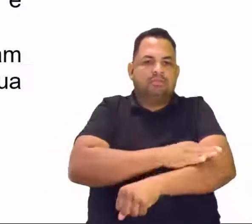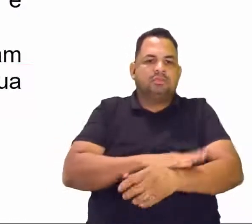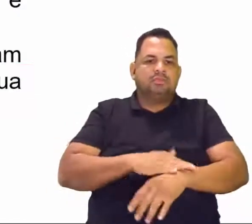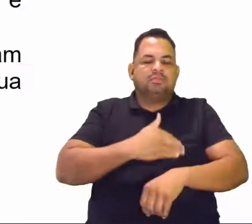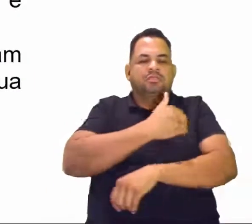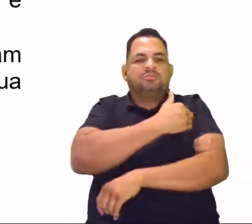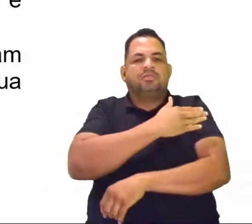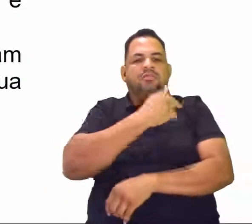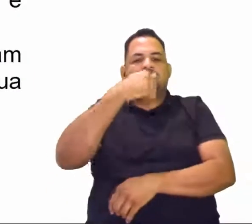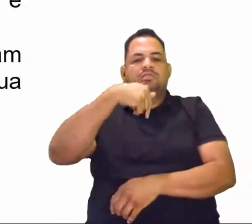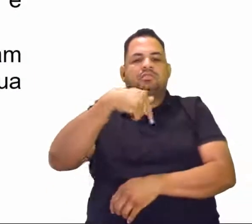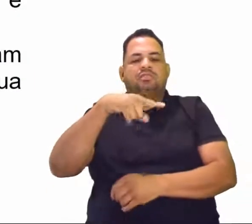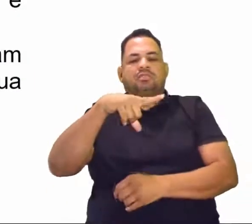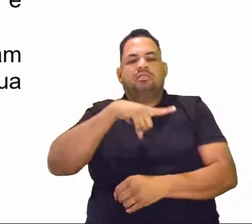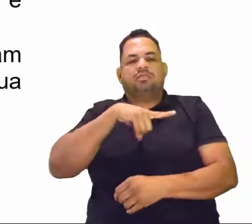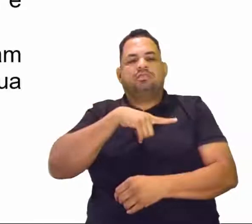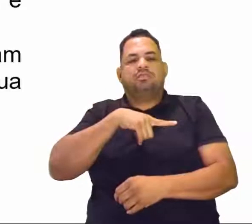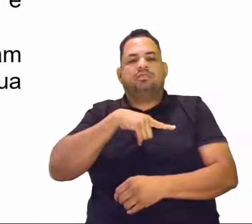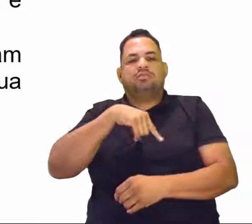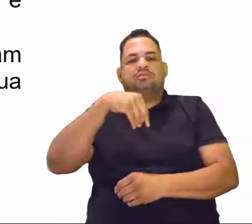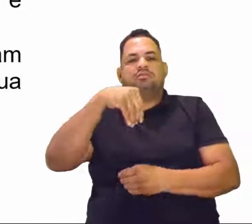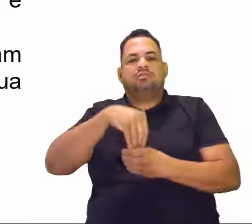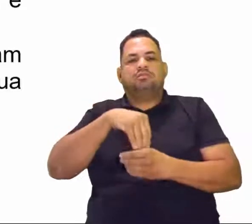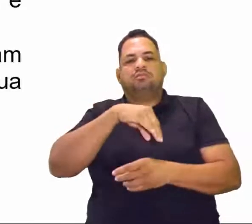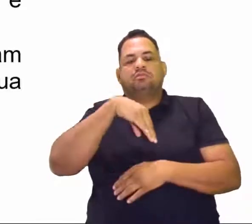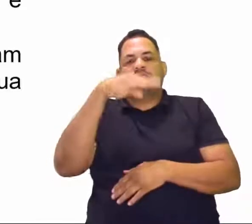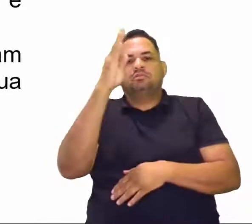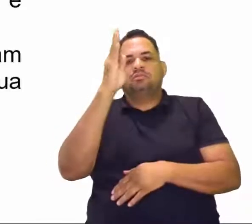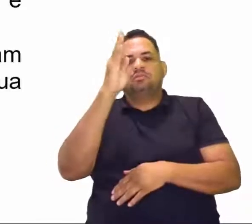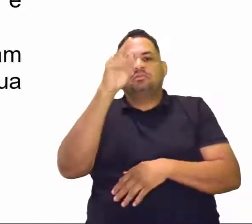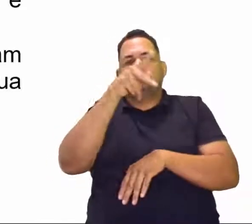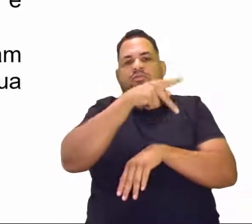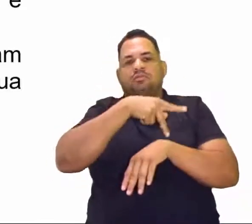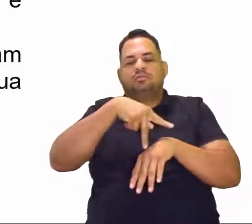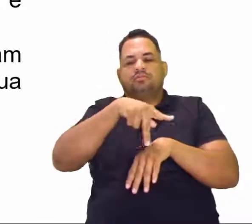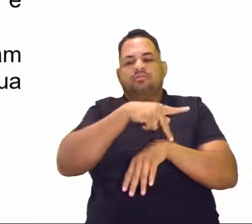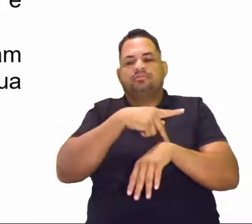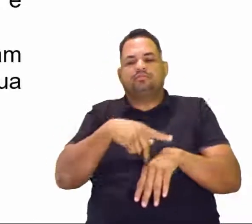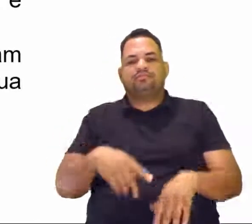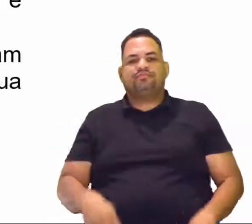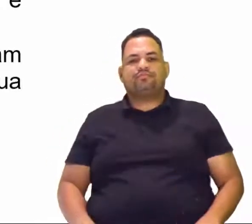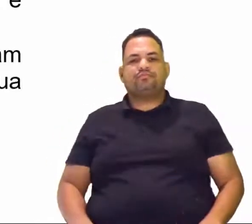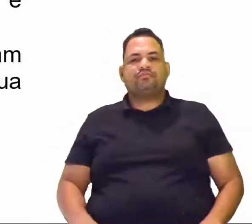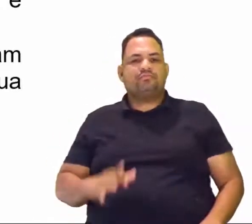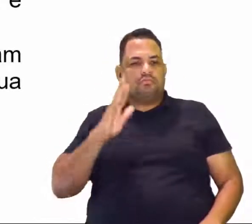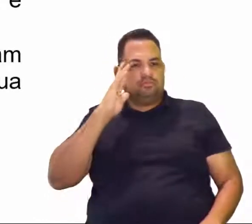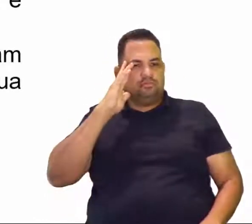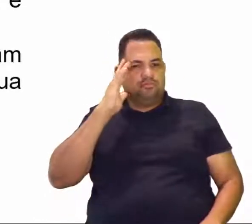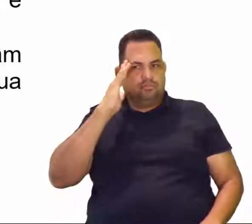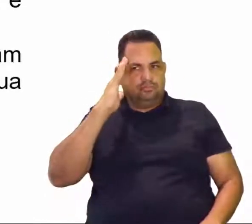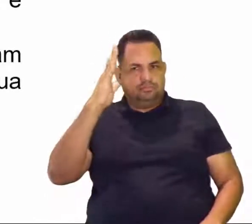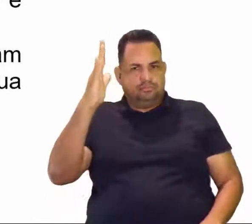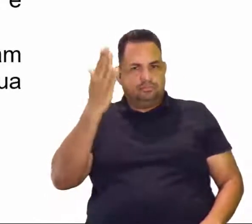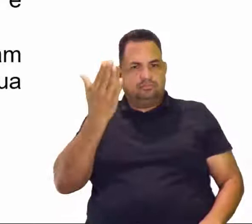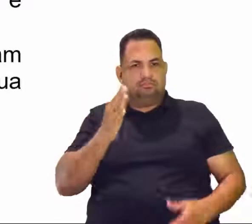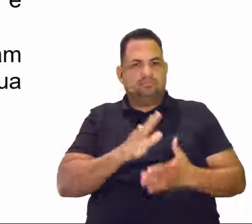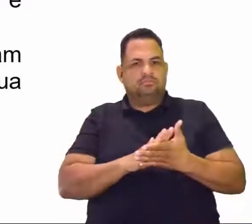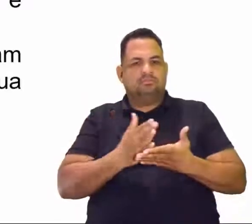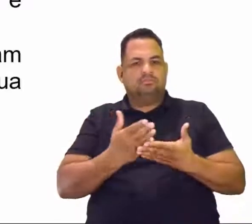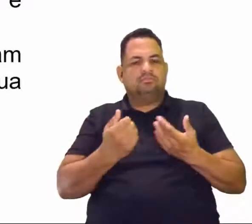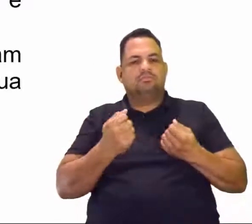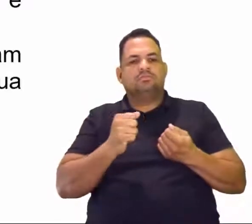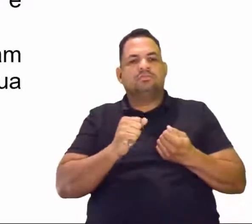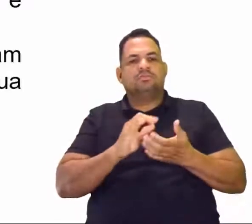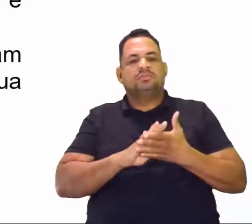que existe no nosso país né bom então eu virtude de ser uma teoria que considera a sociedade em raça